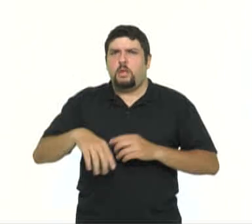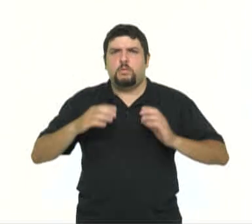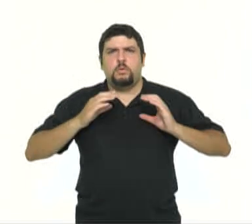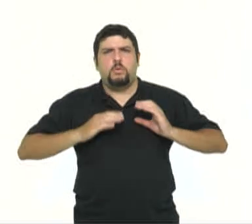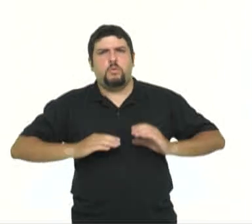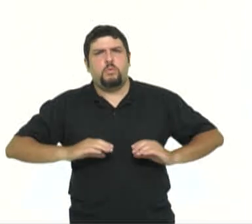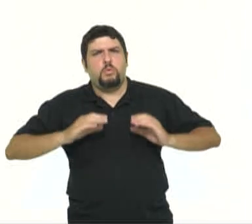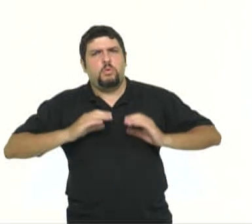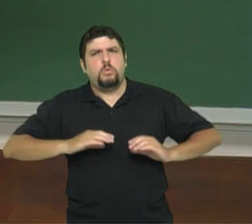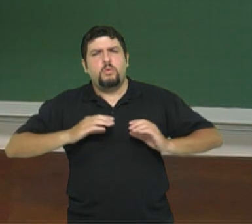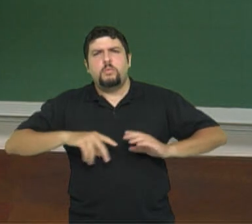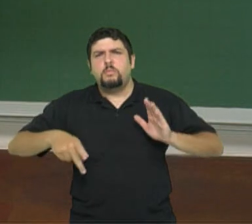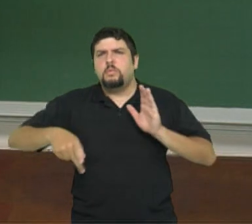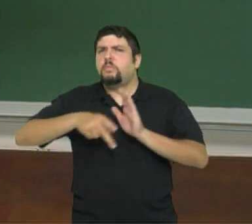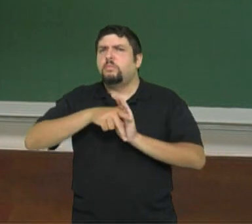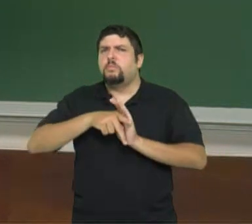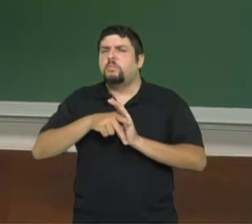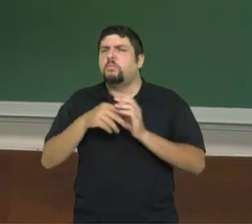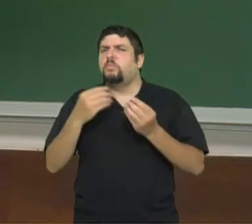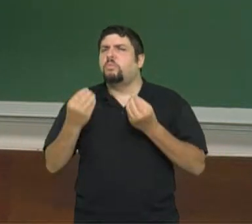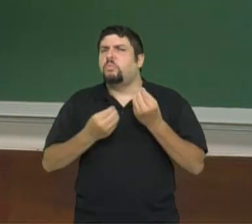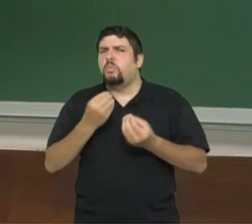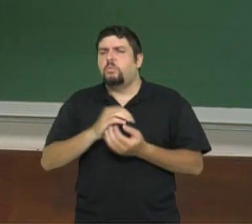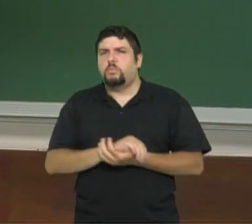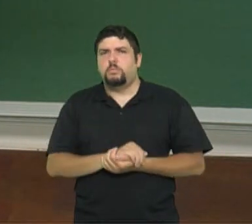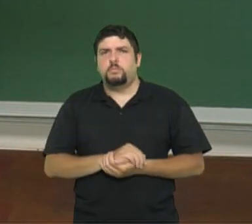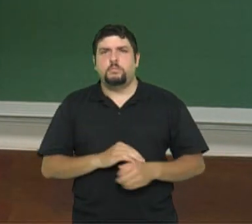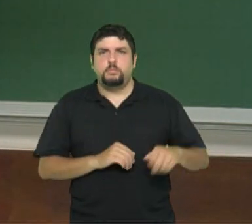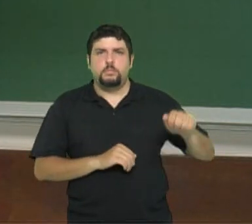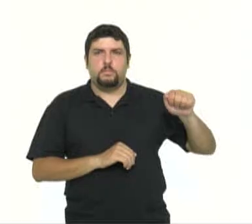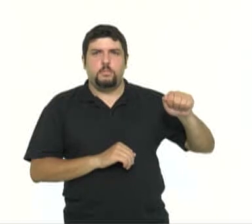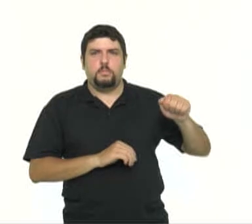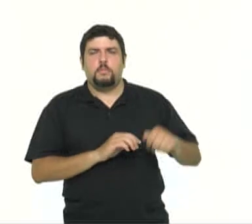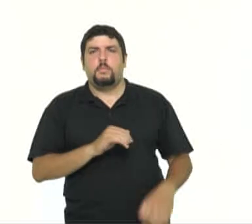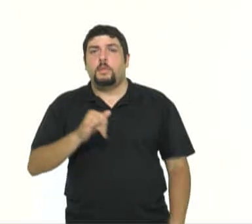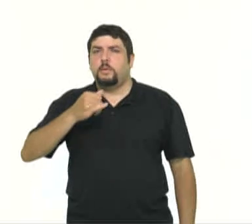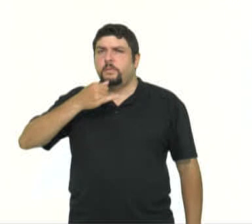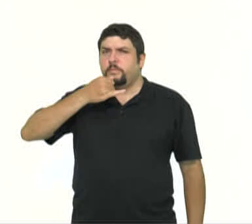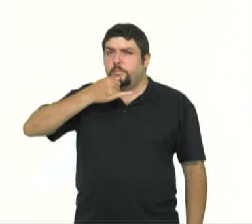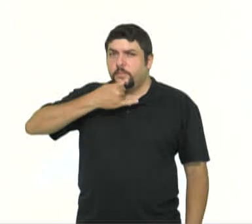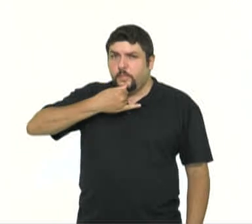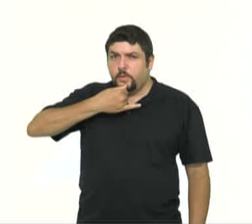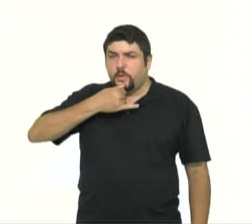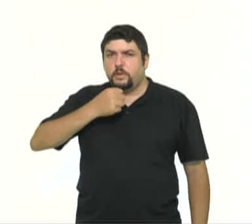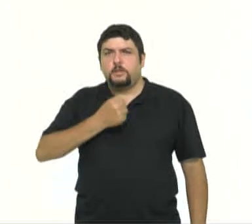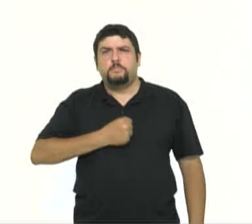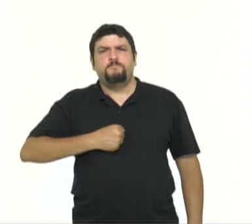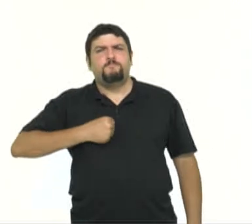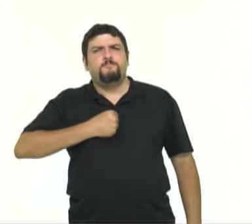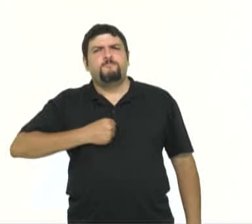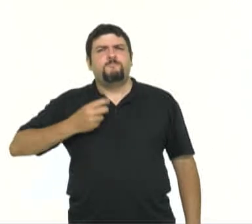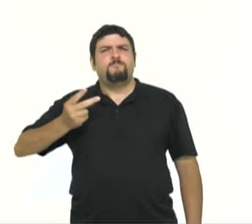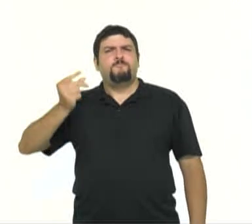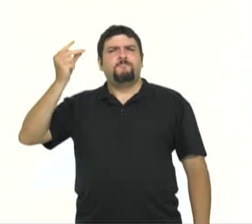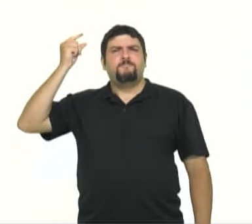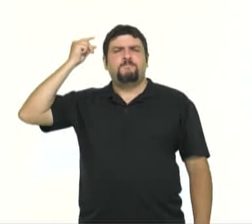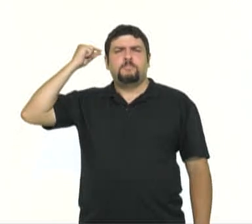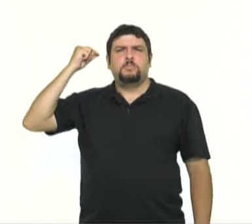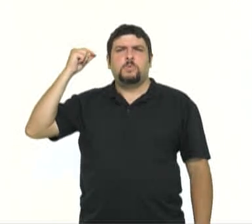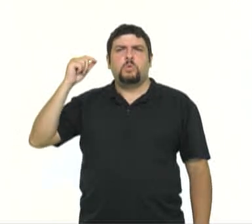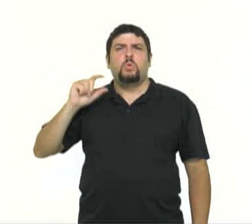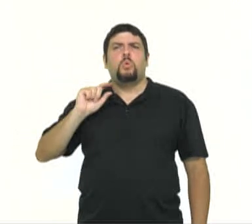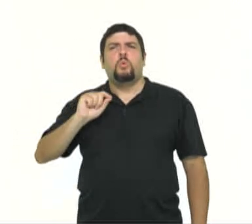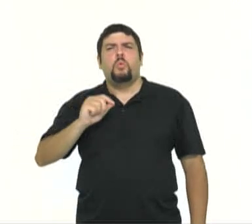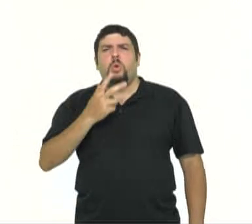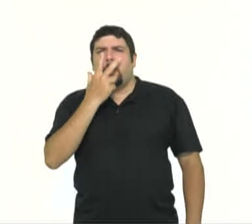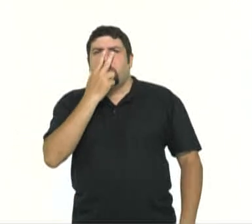casos. Quais são os comportamentos típicos? Letra A. A tristeza, as saudades do passado, a presença de